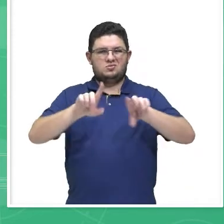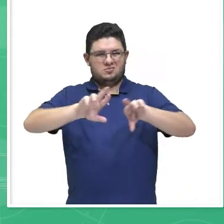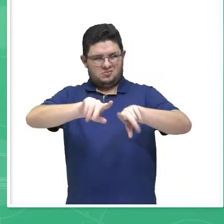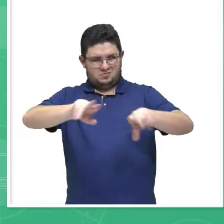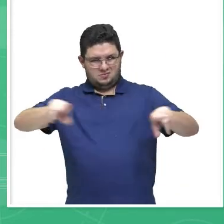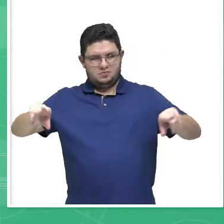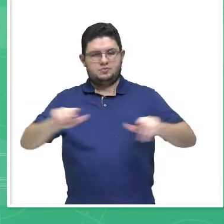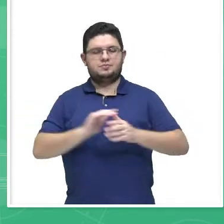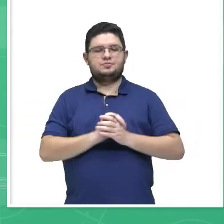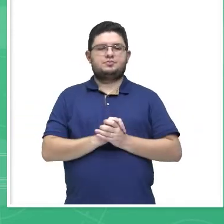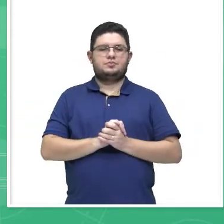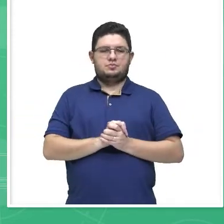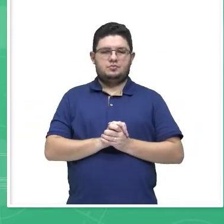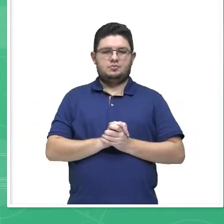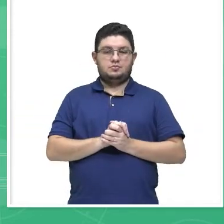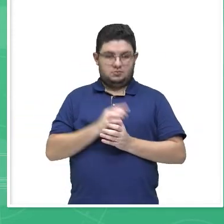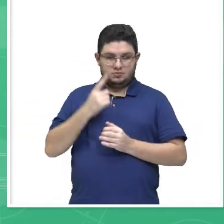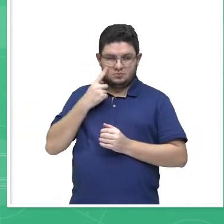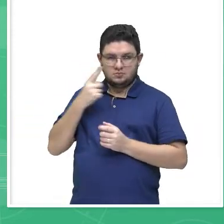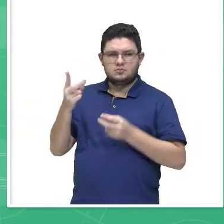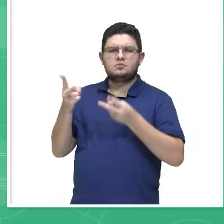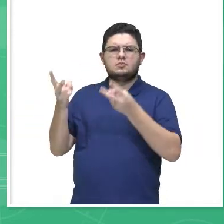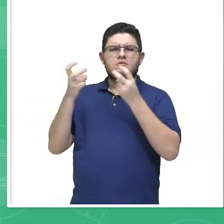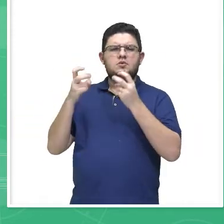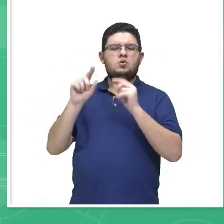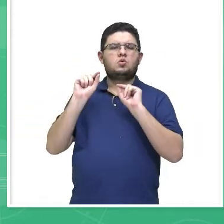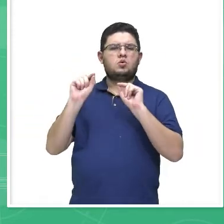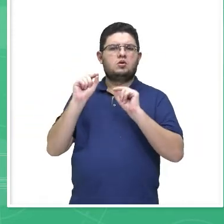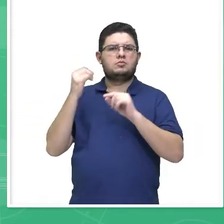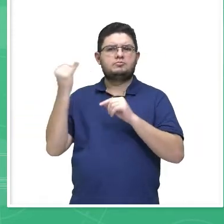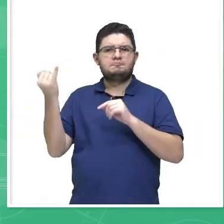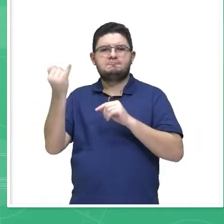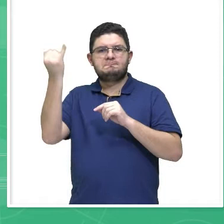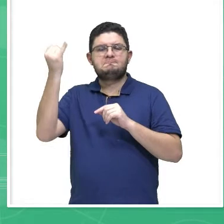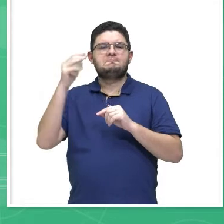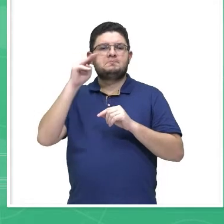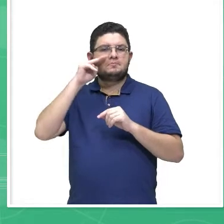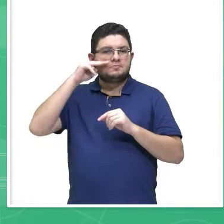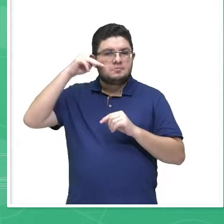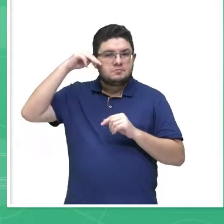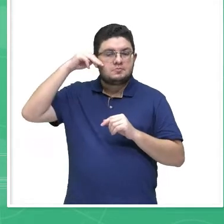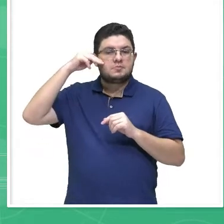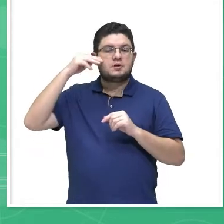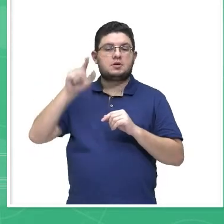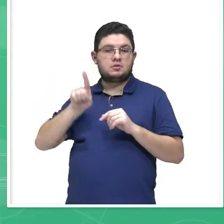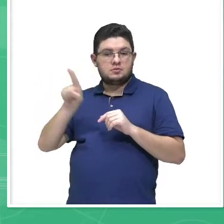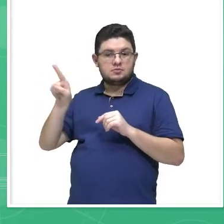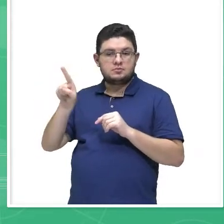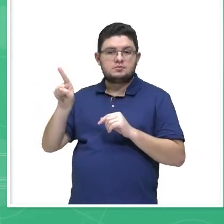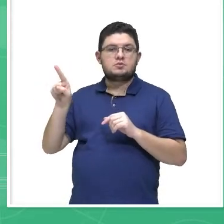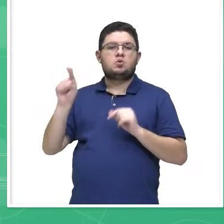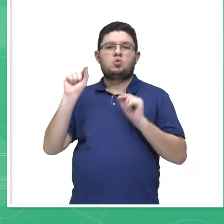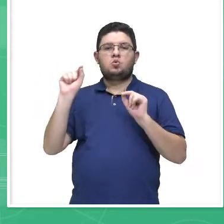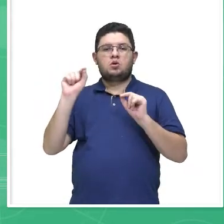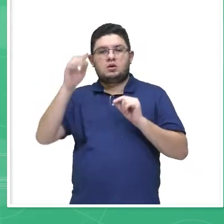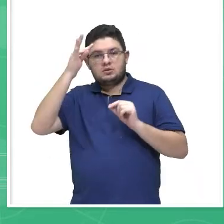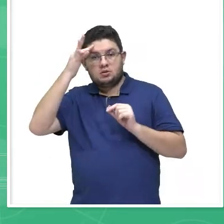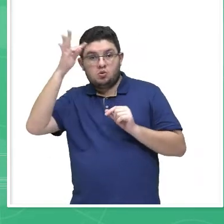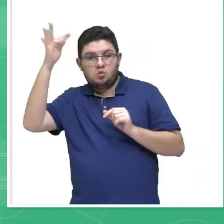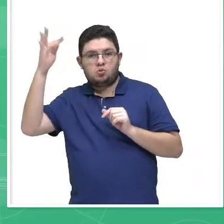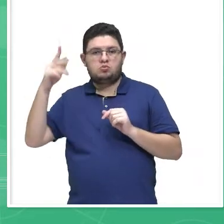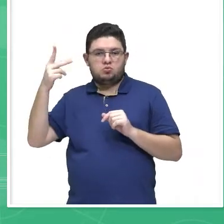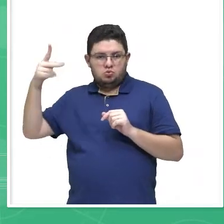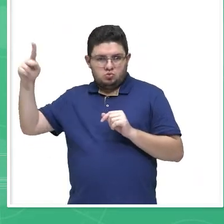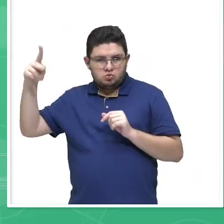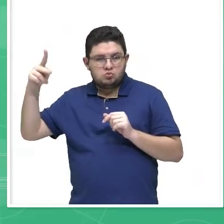humanas. Percebam, mais uma vez, a importância e o peso teórico deste autor